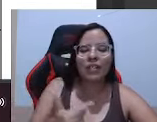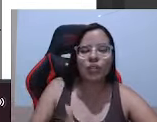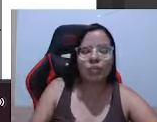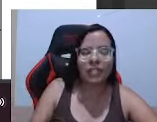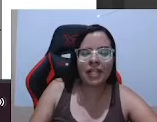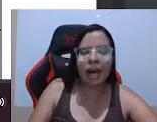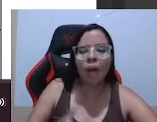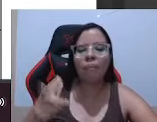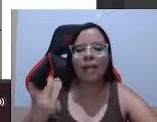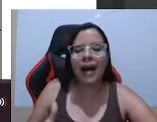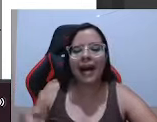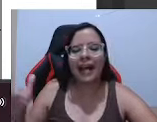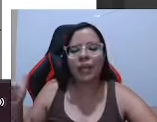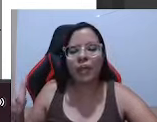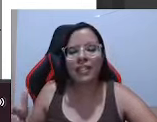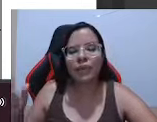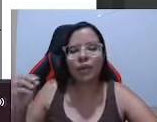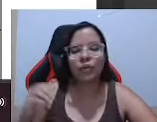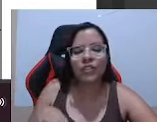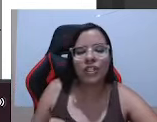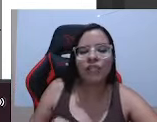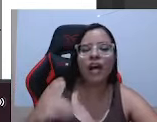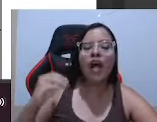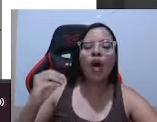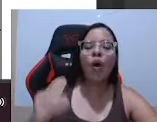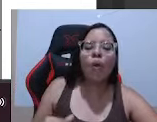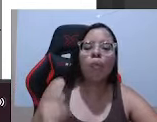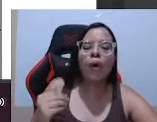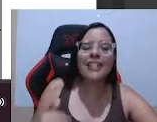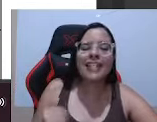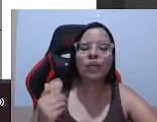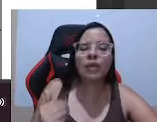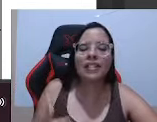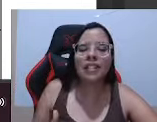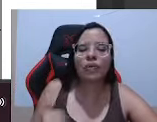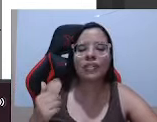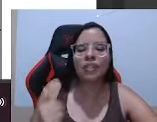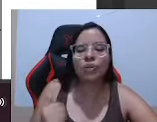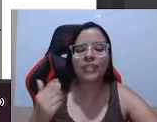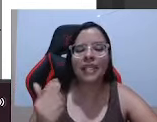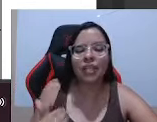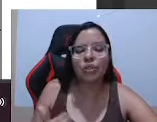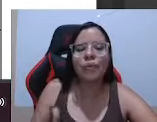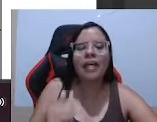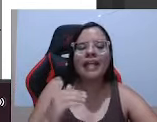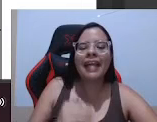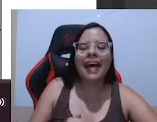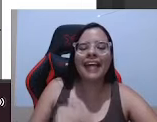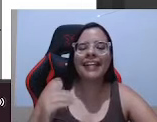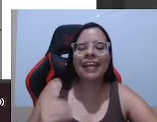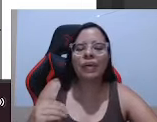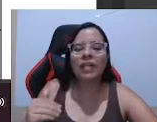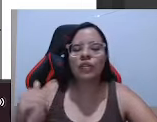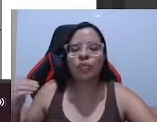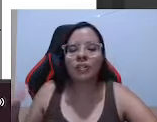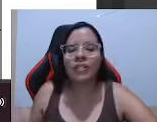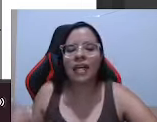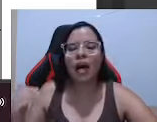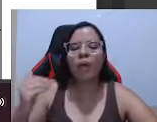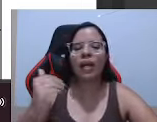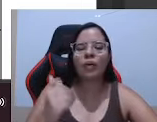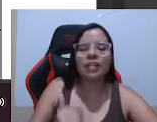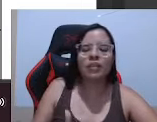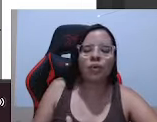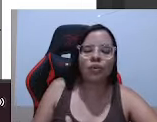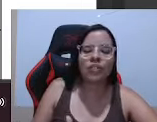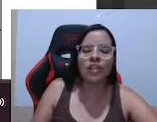em educação especial barra educação inclusiva ou pós-graduação citrosenso na área de educação